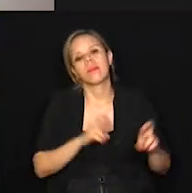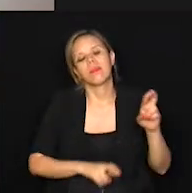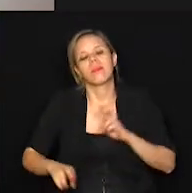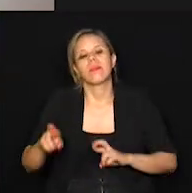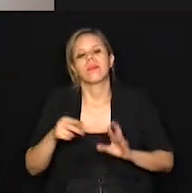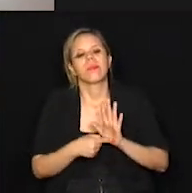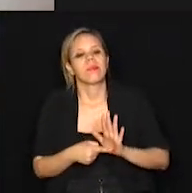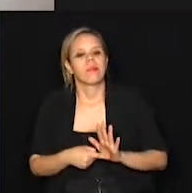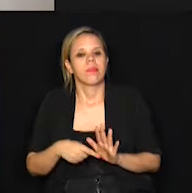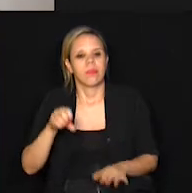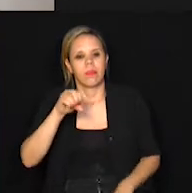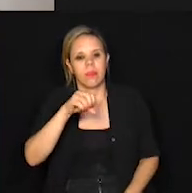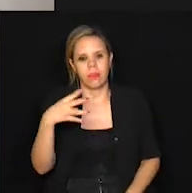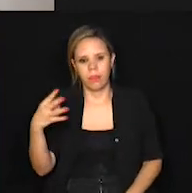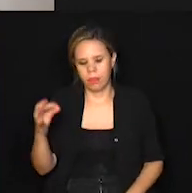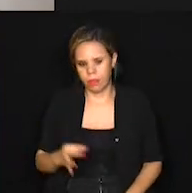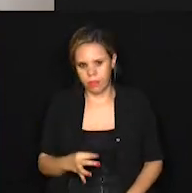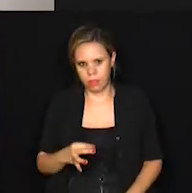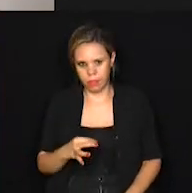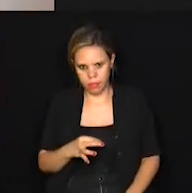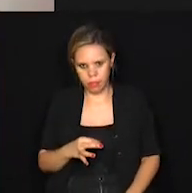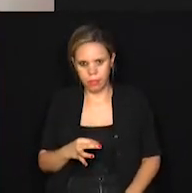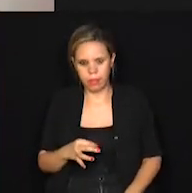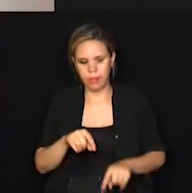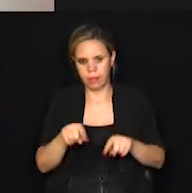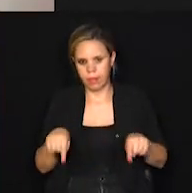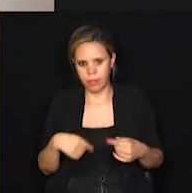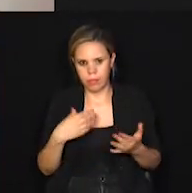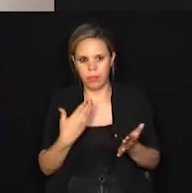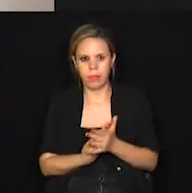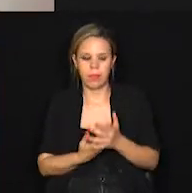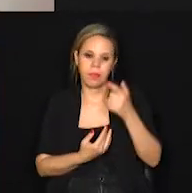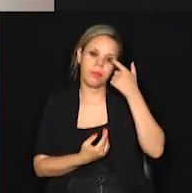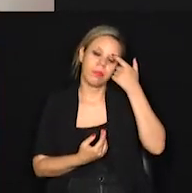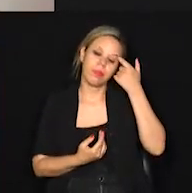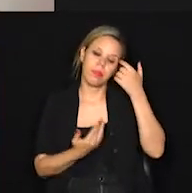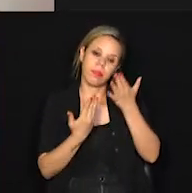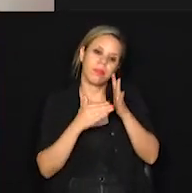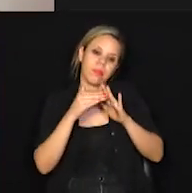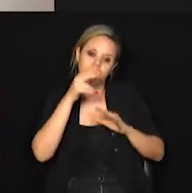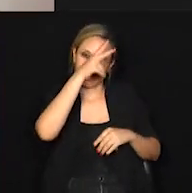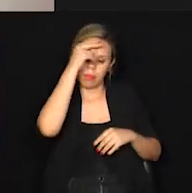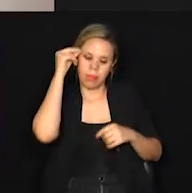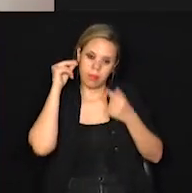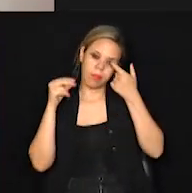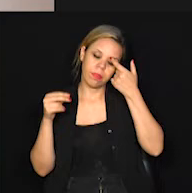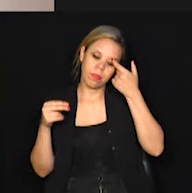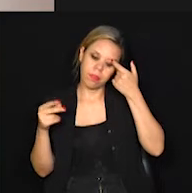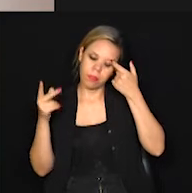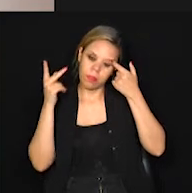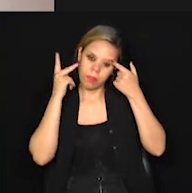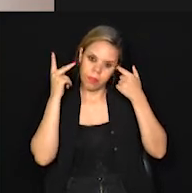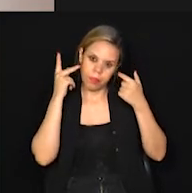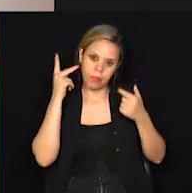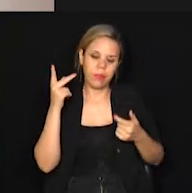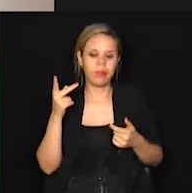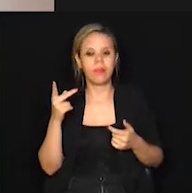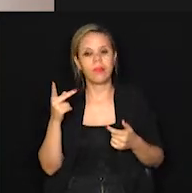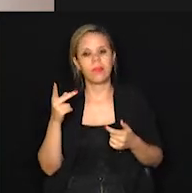demonstrou que 94% das salas de aulas das escolas públicas de São Paulo, elas